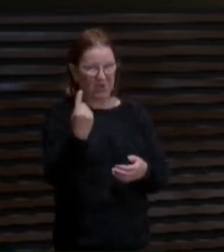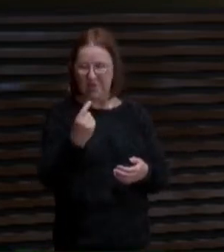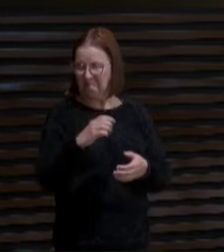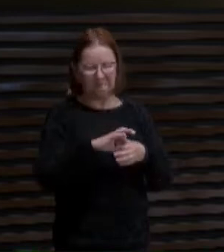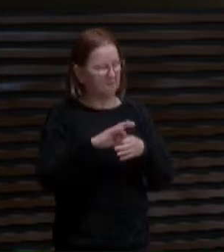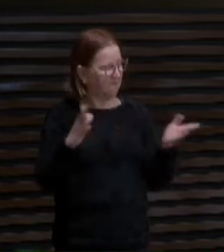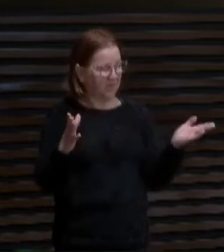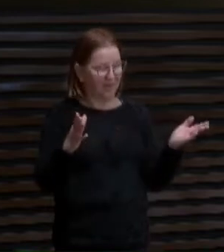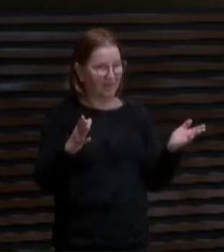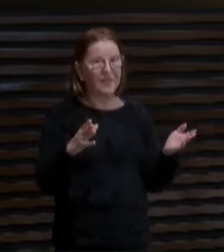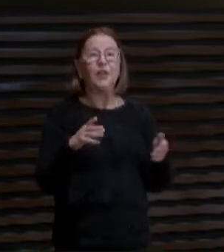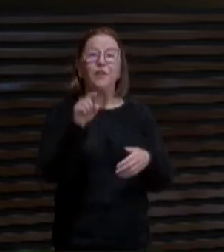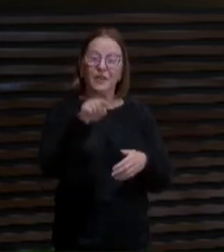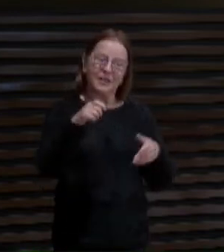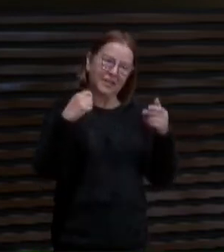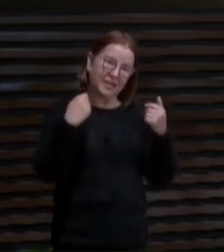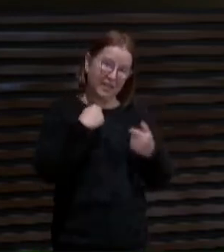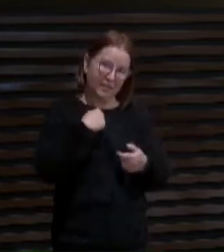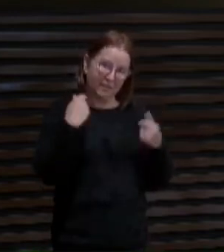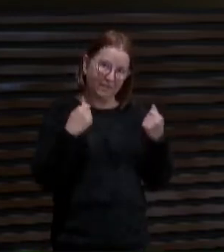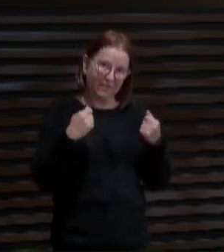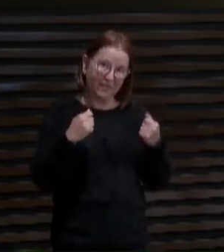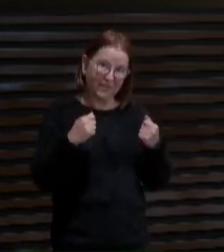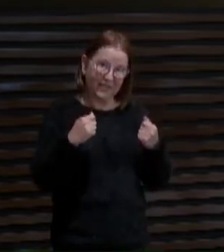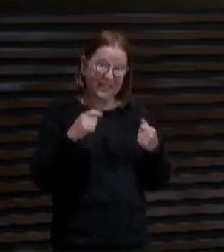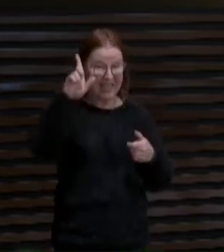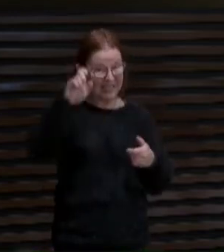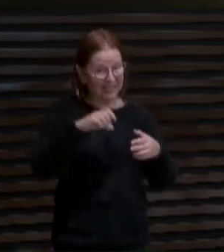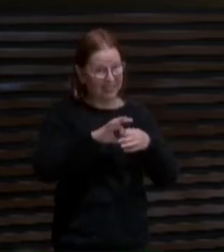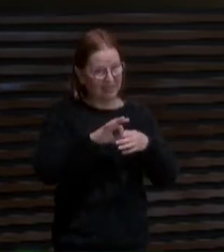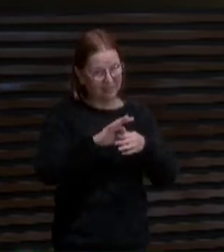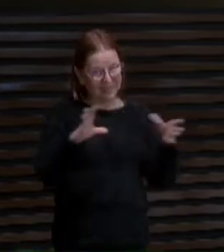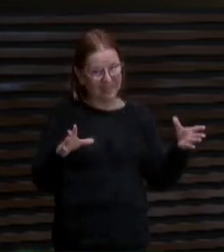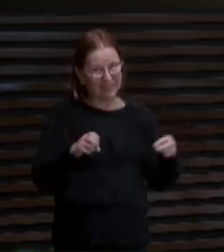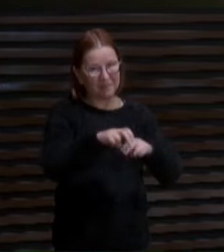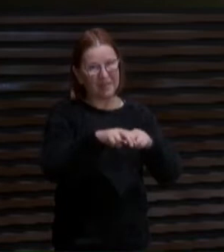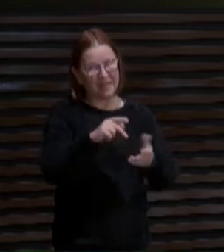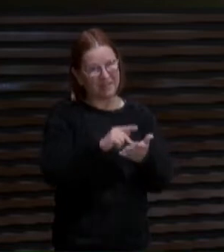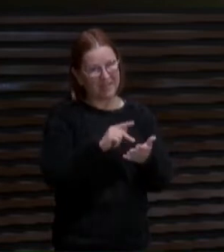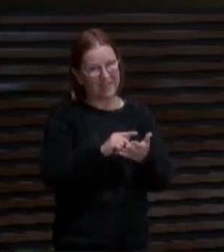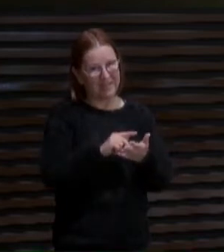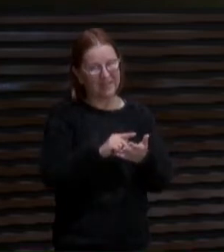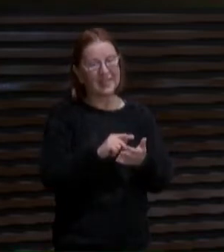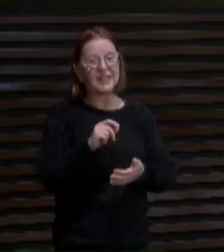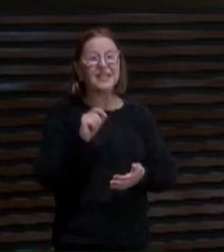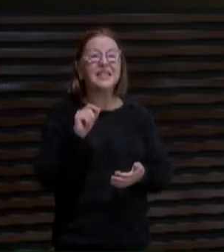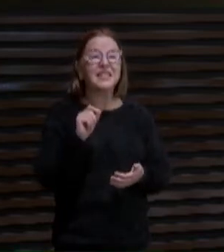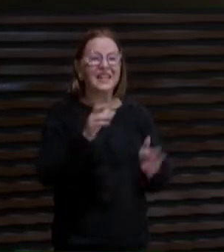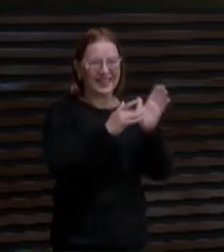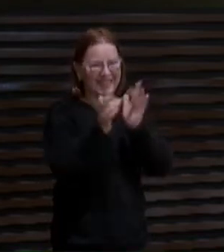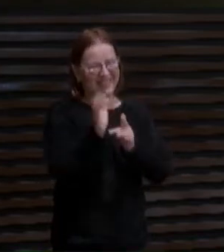Criatura você precisa ser você ia Precisamos ser libertados pela verdade e a verdade é uma pessoa é Jesus Cristo